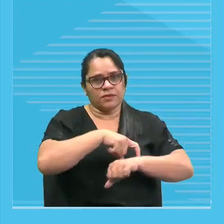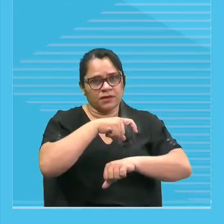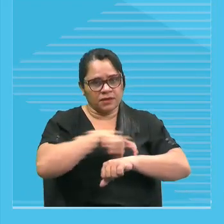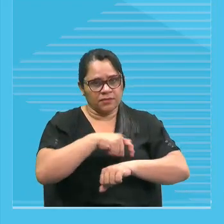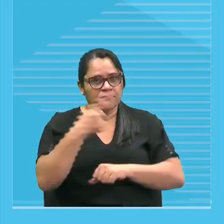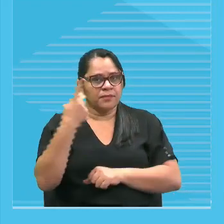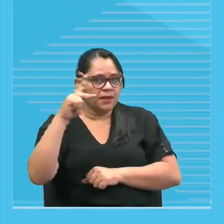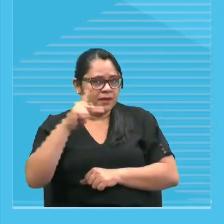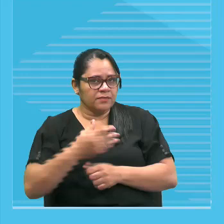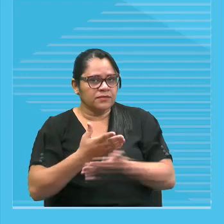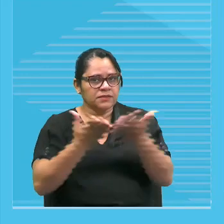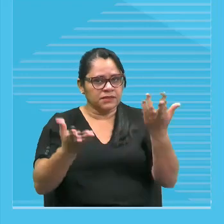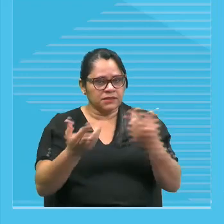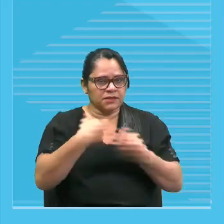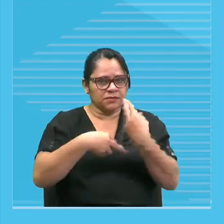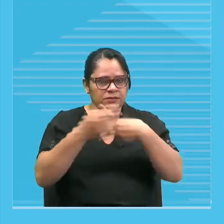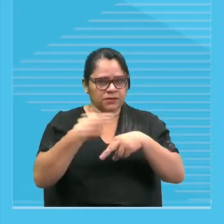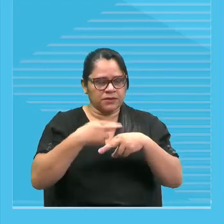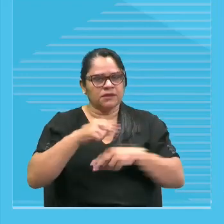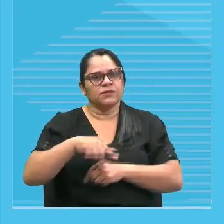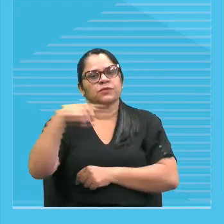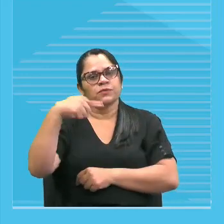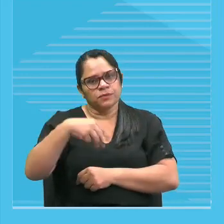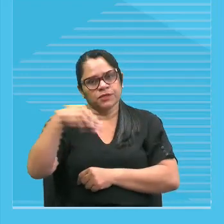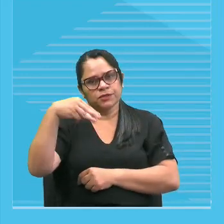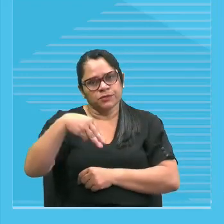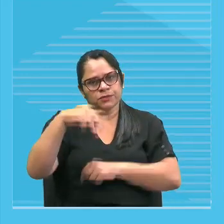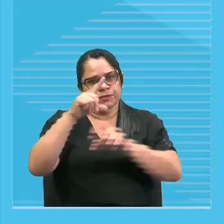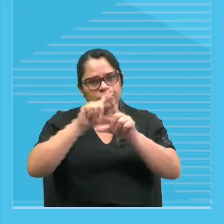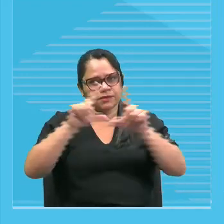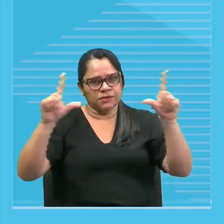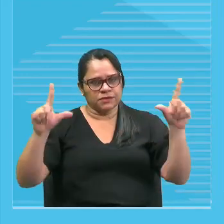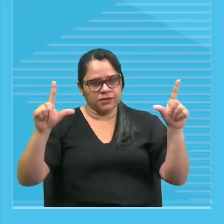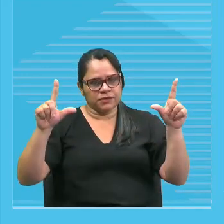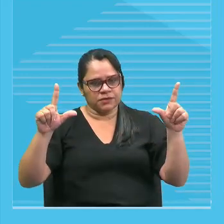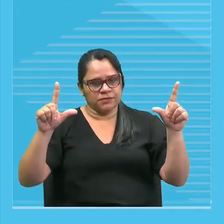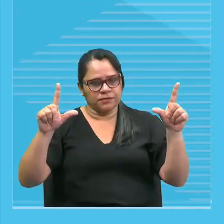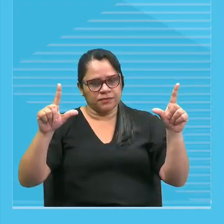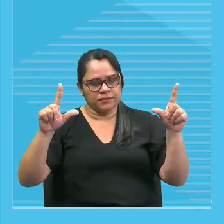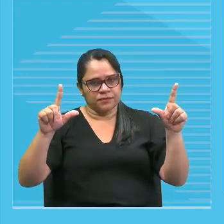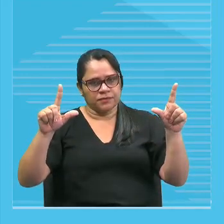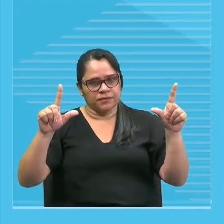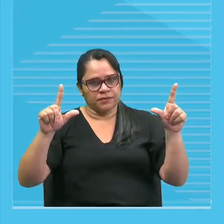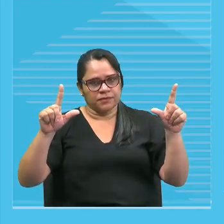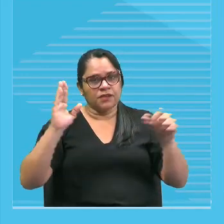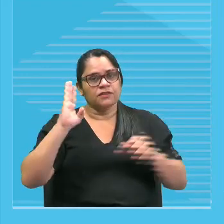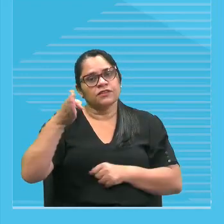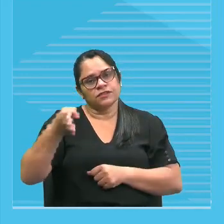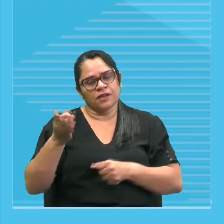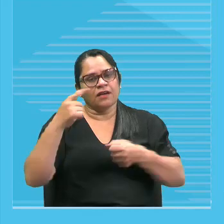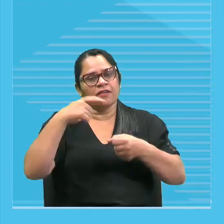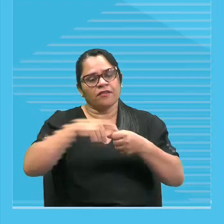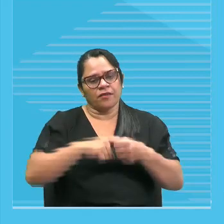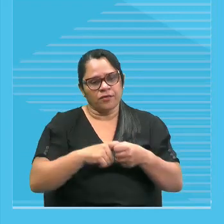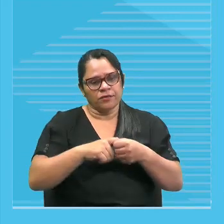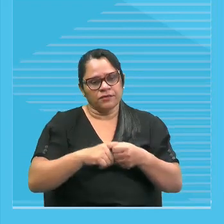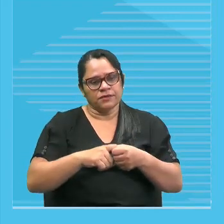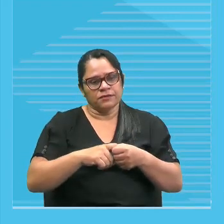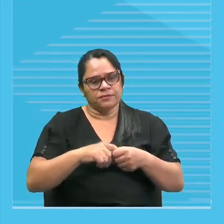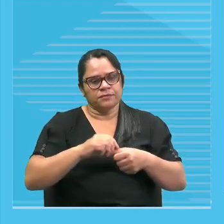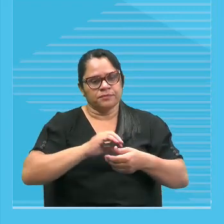Jackson aqui vai ficar em tela cheia um minuto e aí a gente volta já já para vocês participarem também um